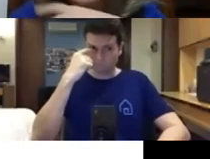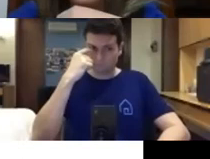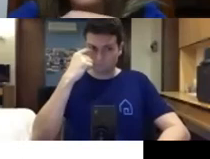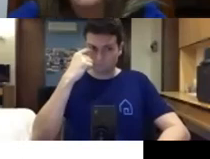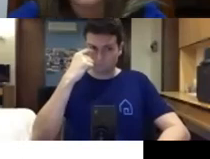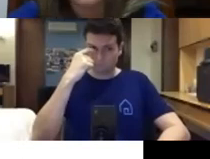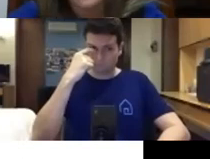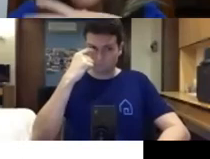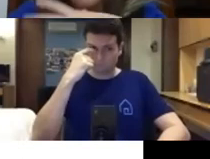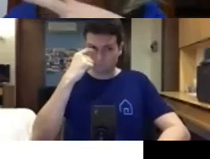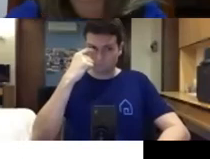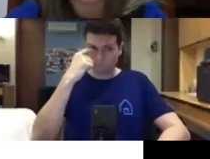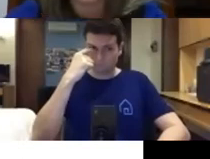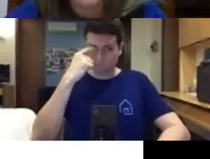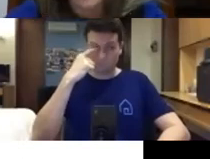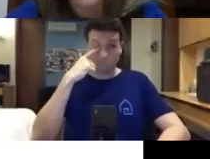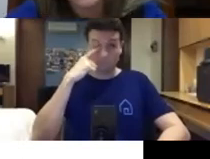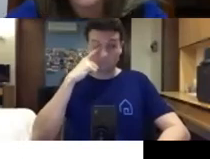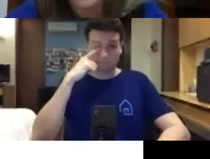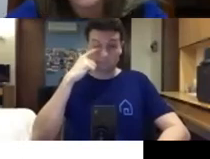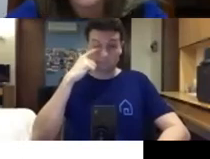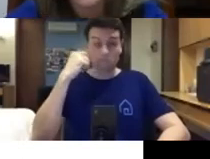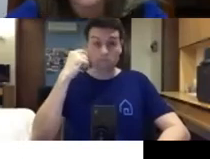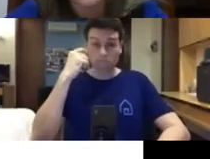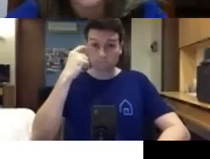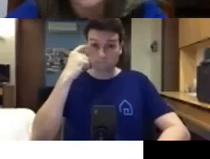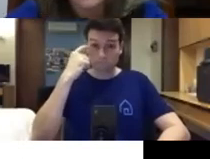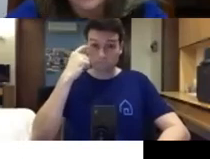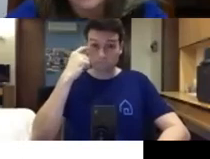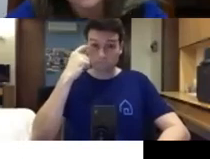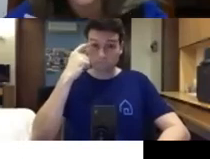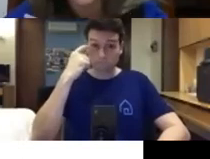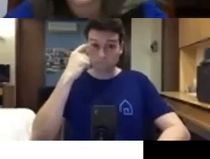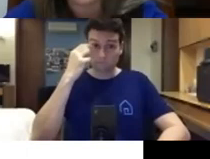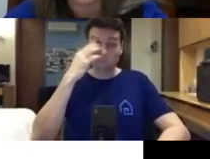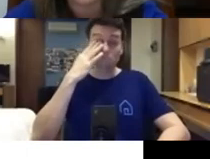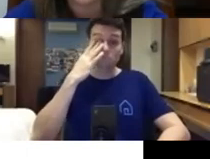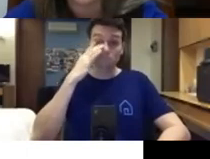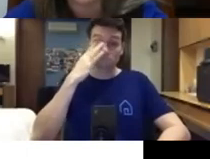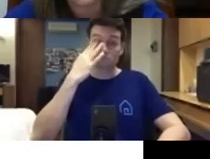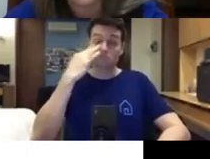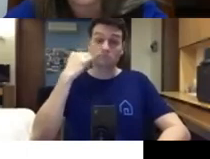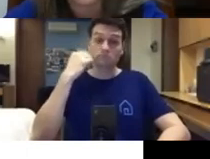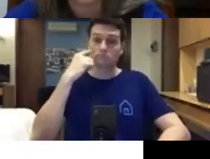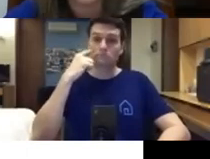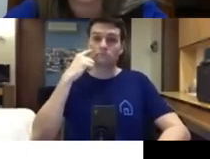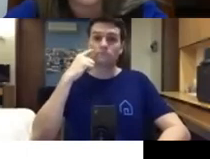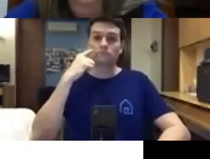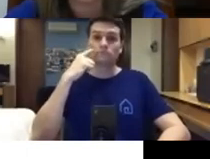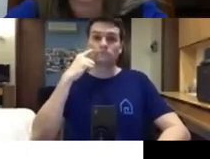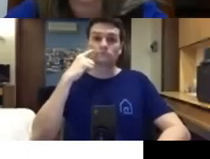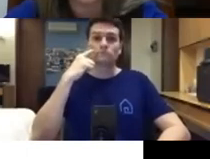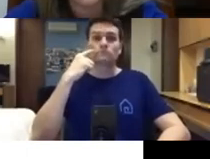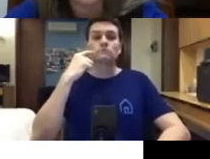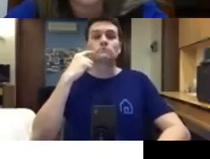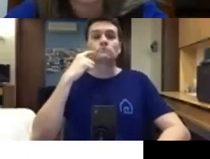indicativo do que ocorreu, né? Quais as temperaturas foram atingidas. Aqui nós temos que é o carbonato de